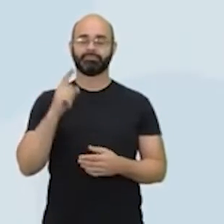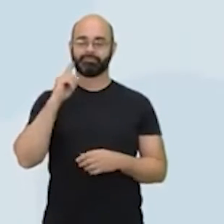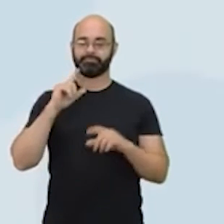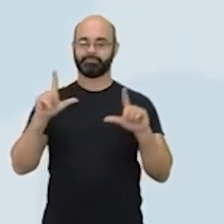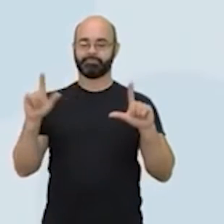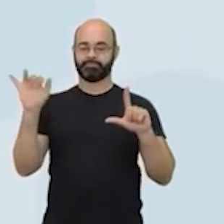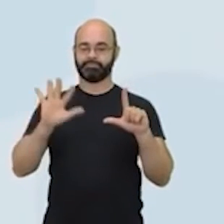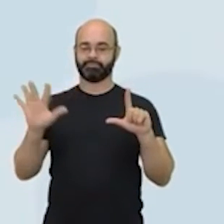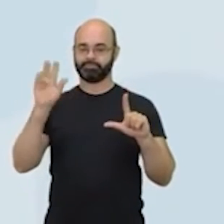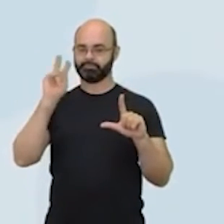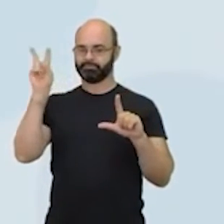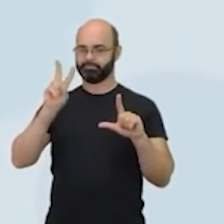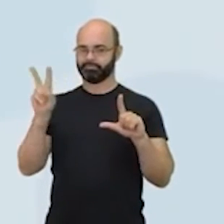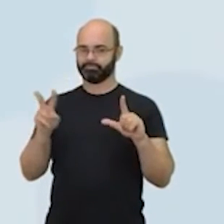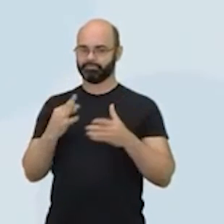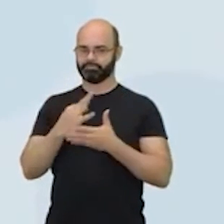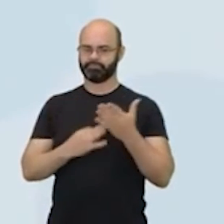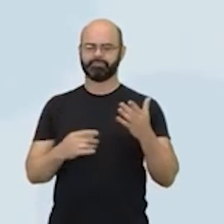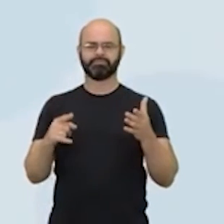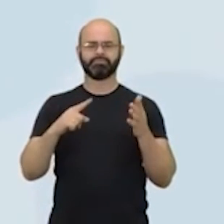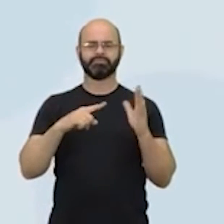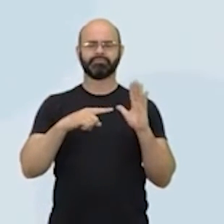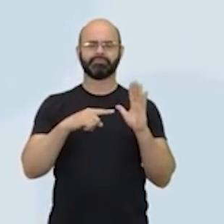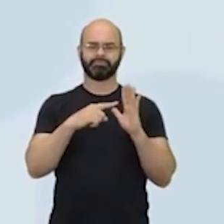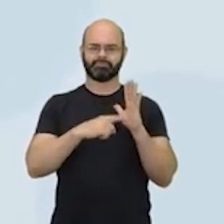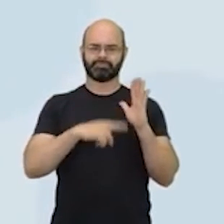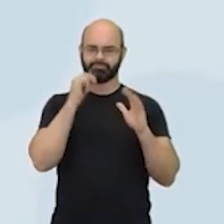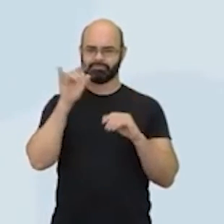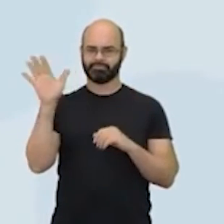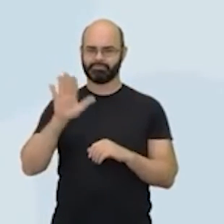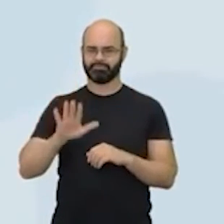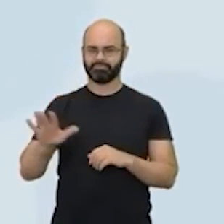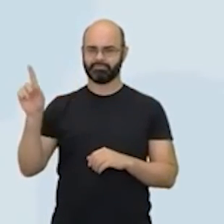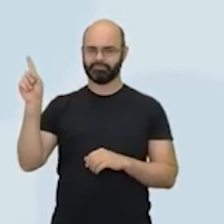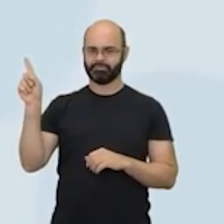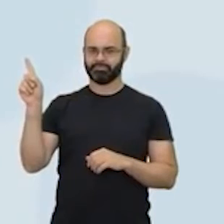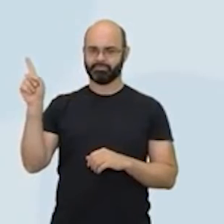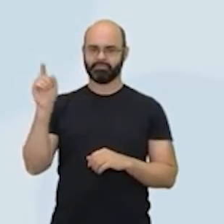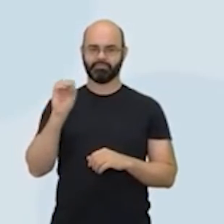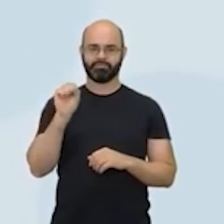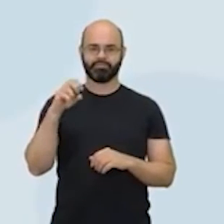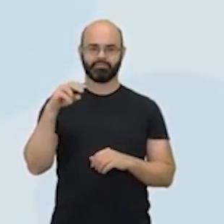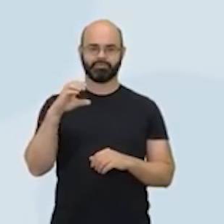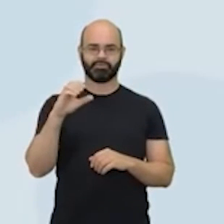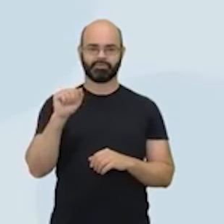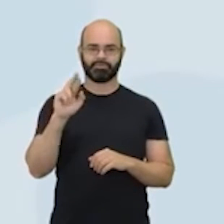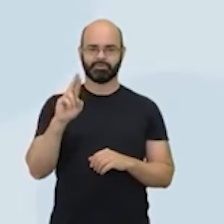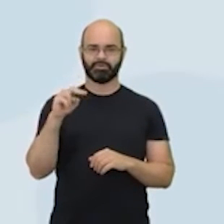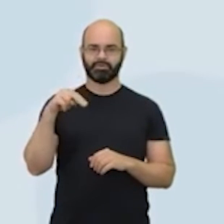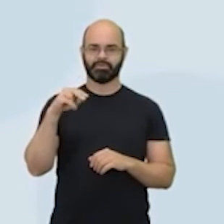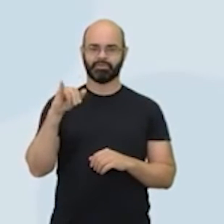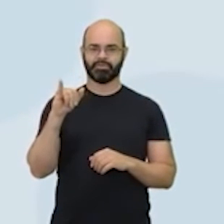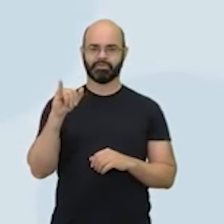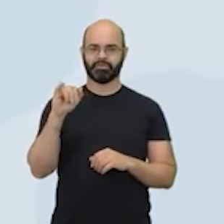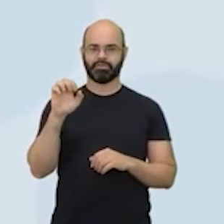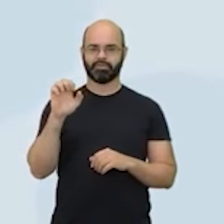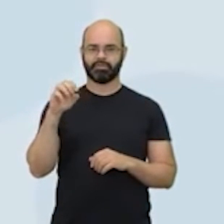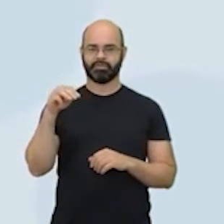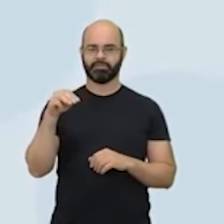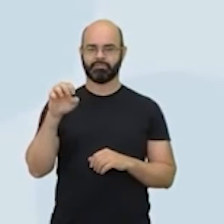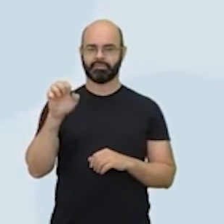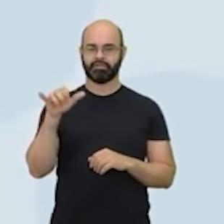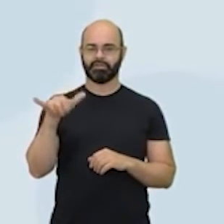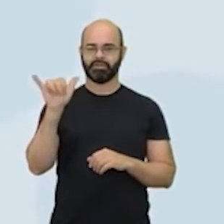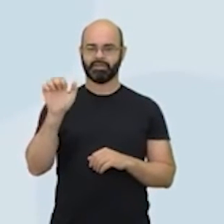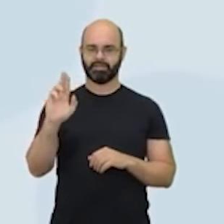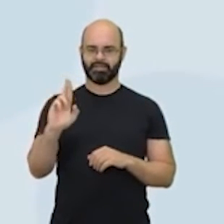responda. Qual o significado central da obra de Oscar Niemeyer? Isso, e aí tem aí, ó, até